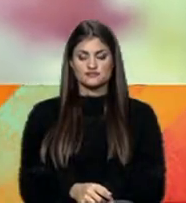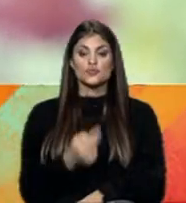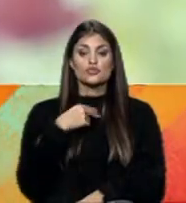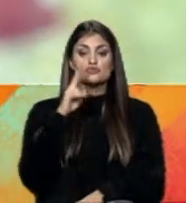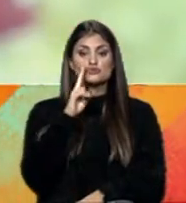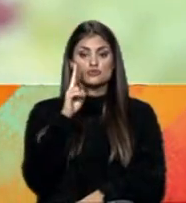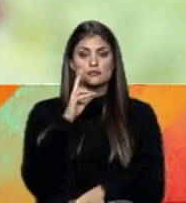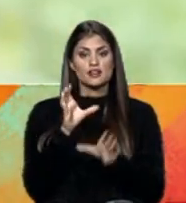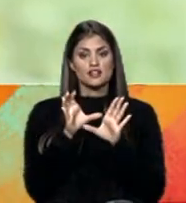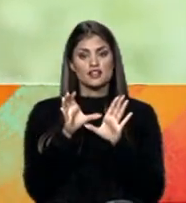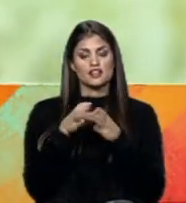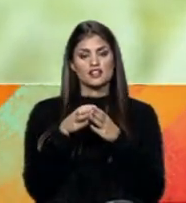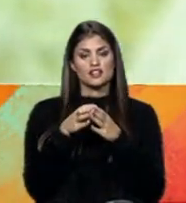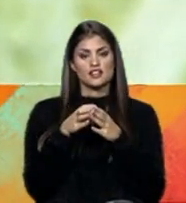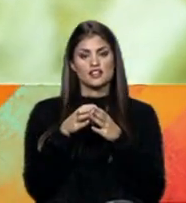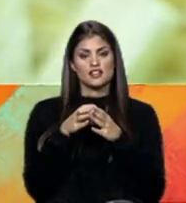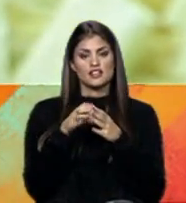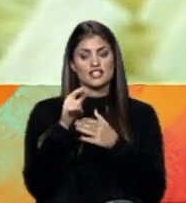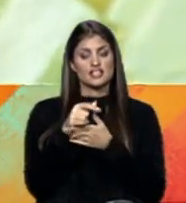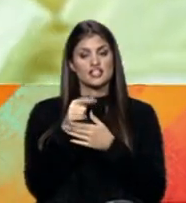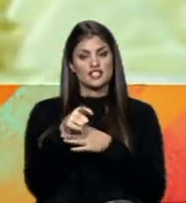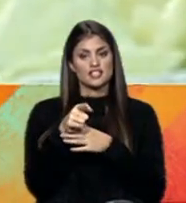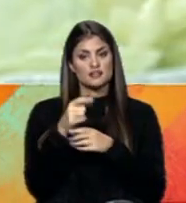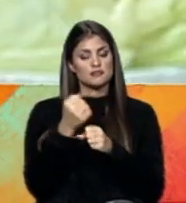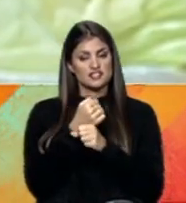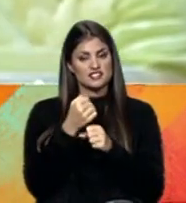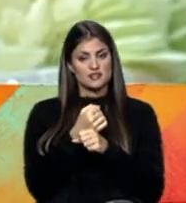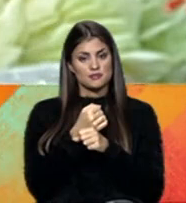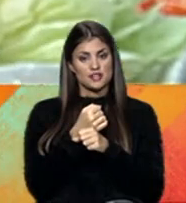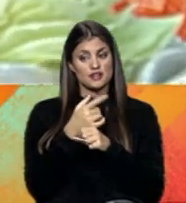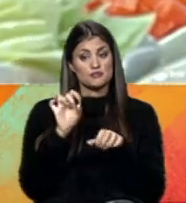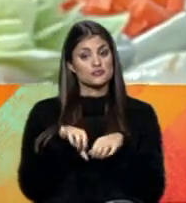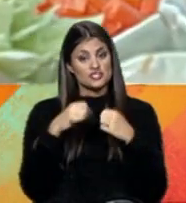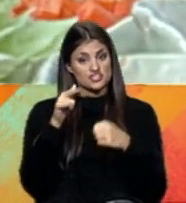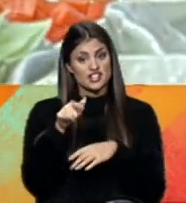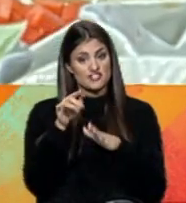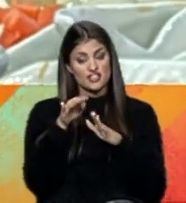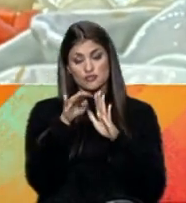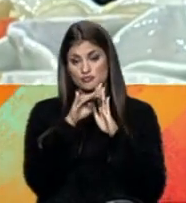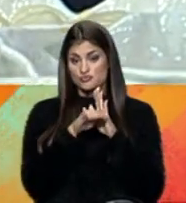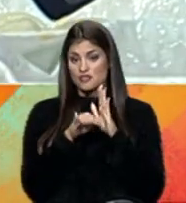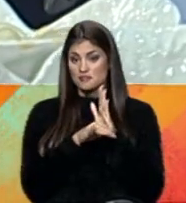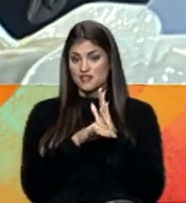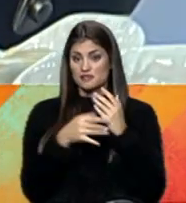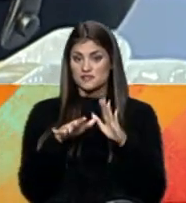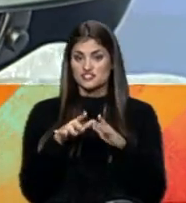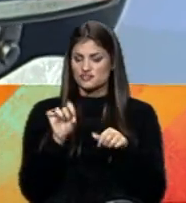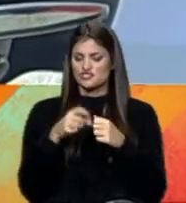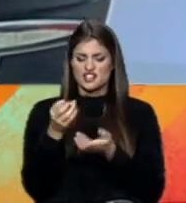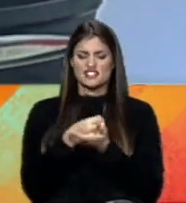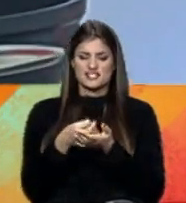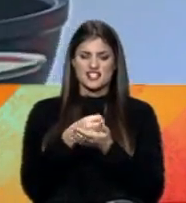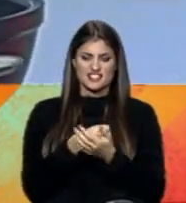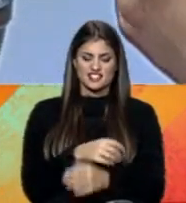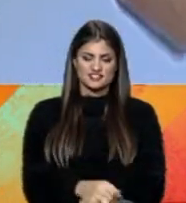à produção por ter estragado completamente aqui o... Estragaste porquê? O guião do programa, mas... Os nossos amigos que seguem as receitas